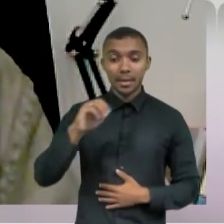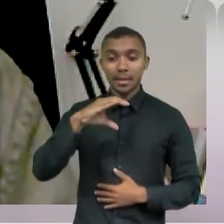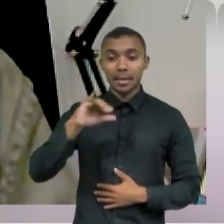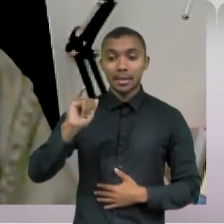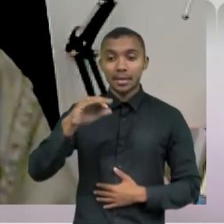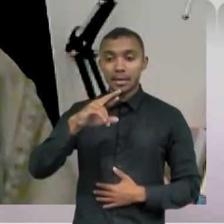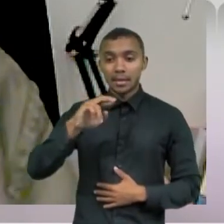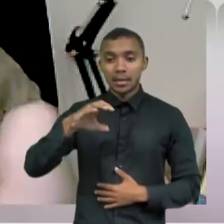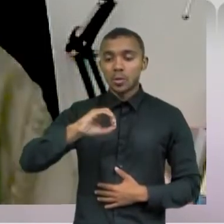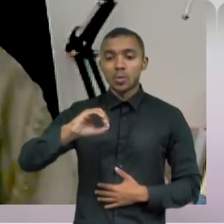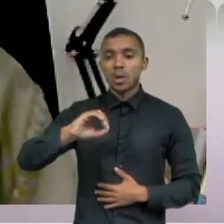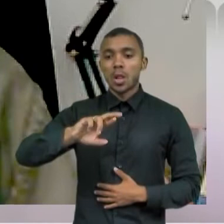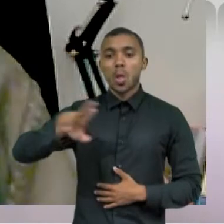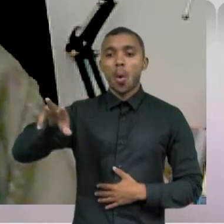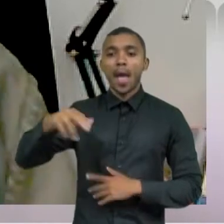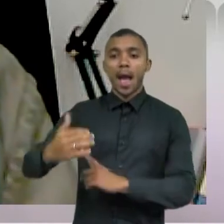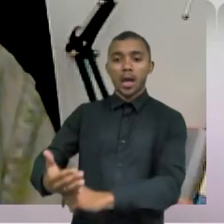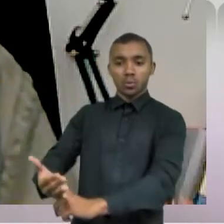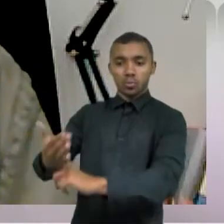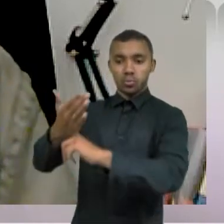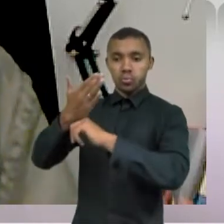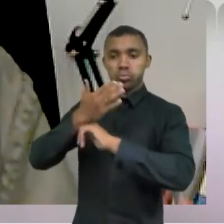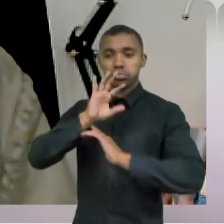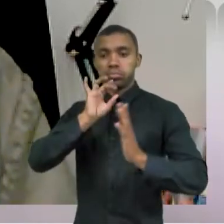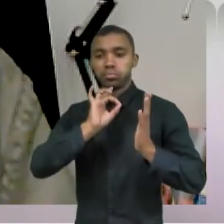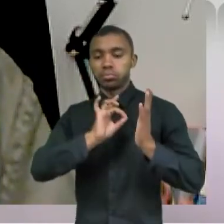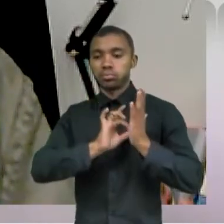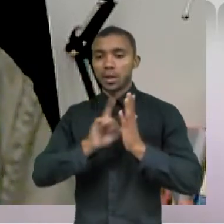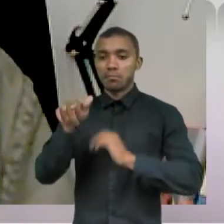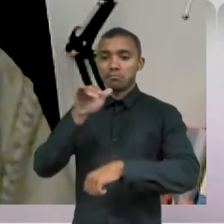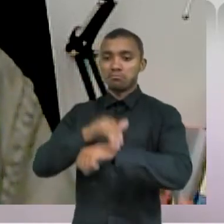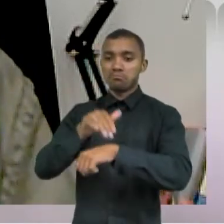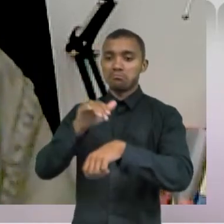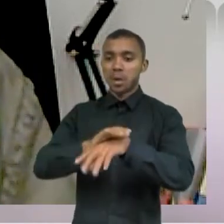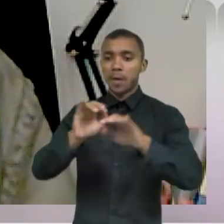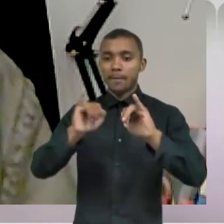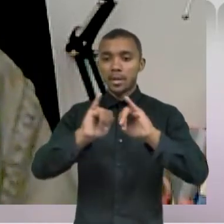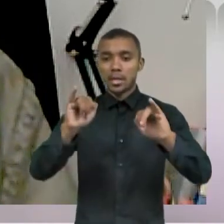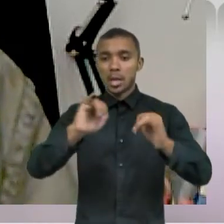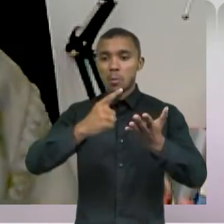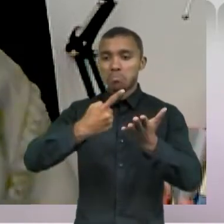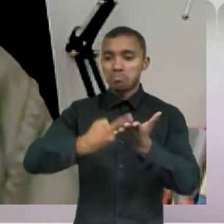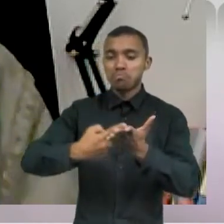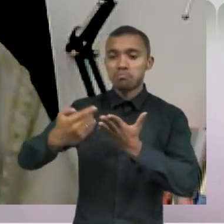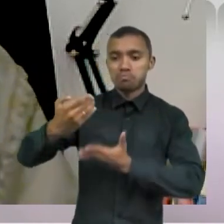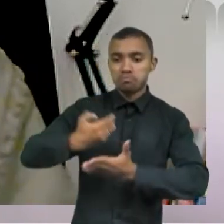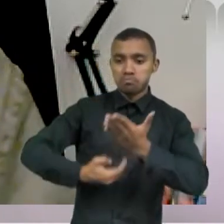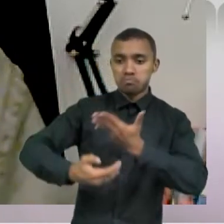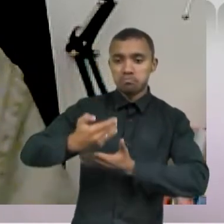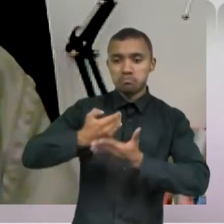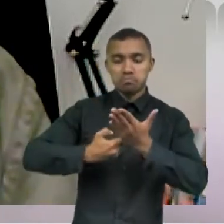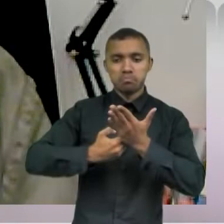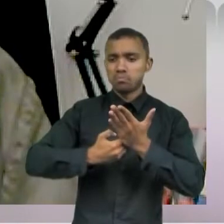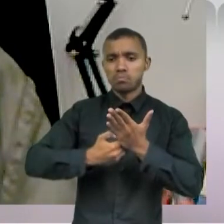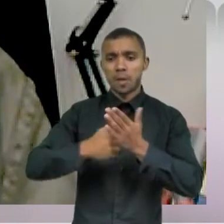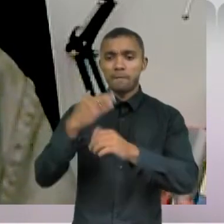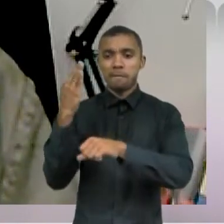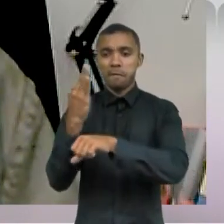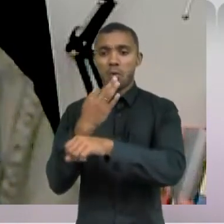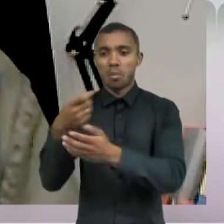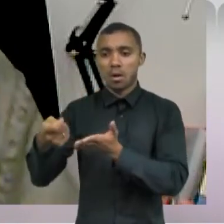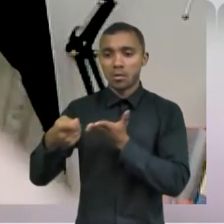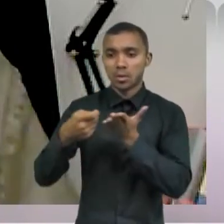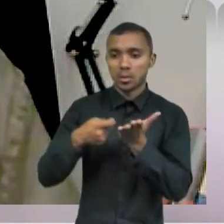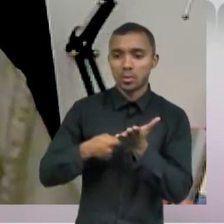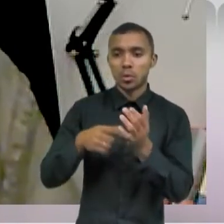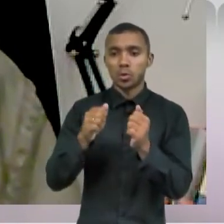foi uma colaboração declarada, não foi uma colaboração oficial, foi ali de uma forma negociada